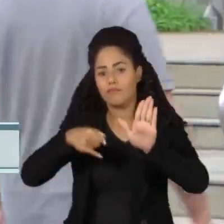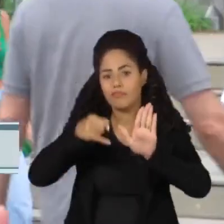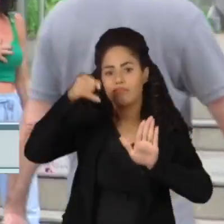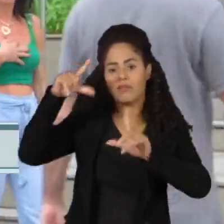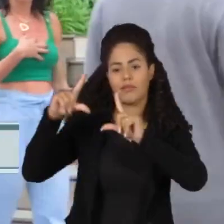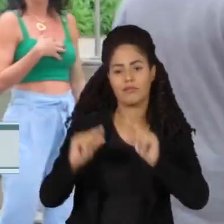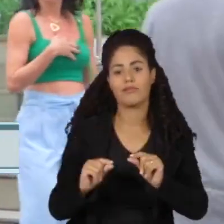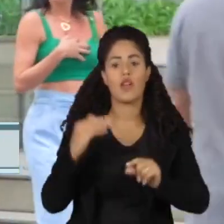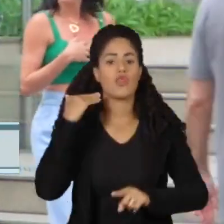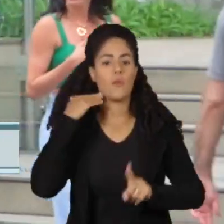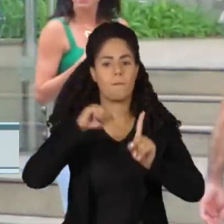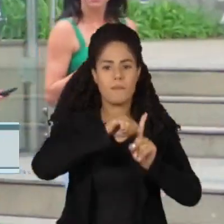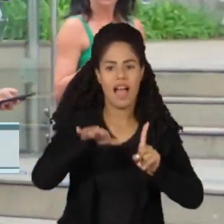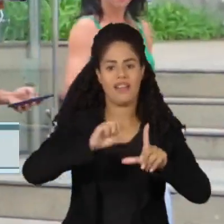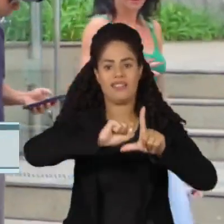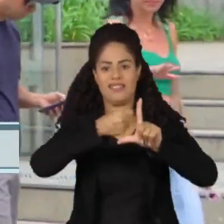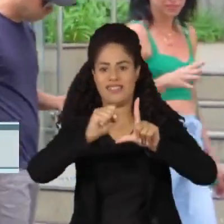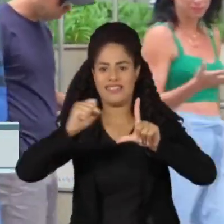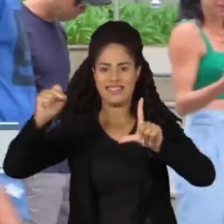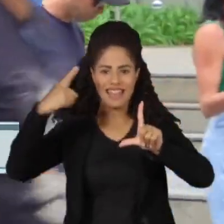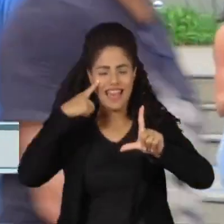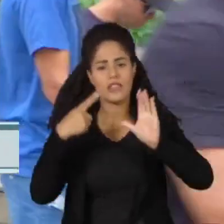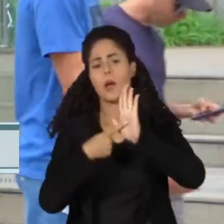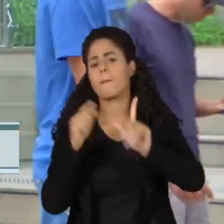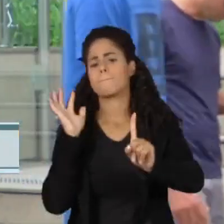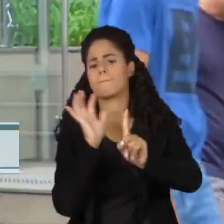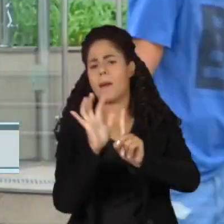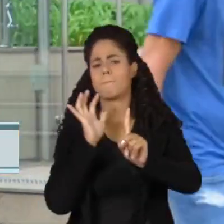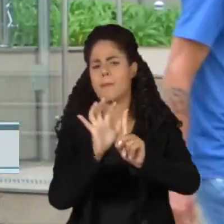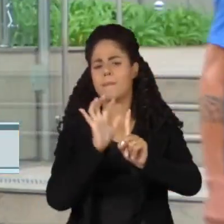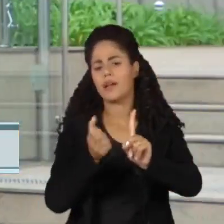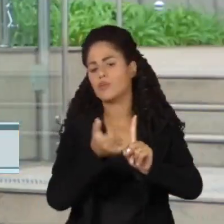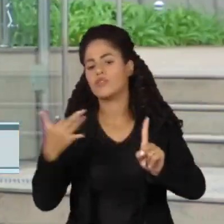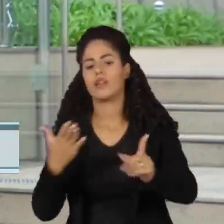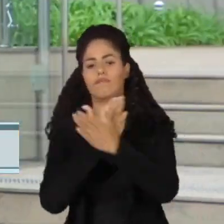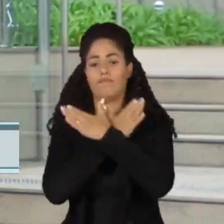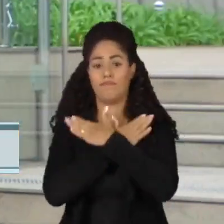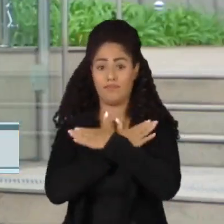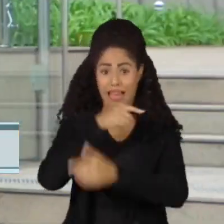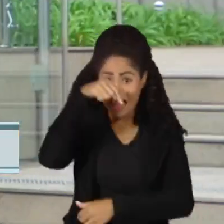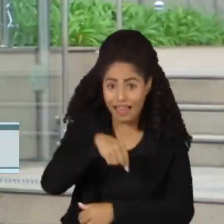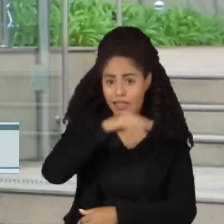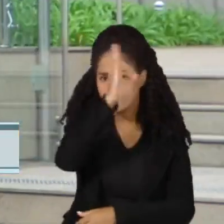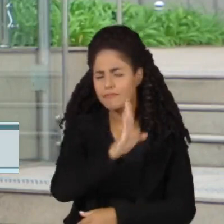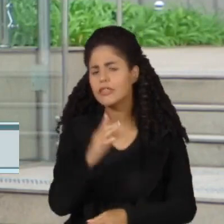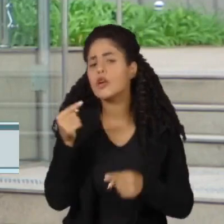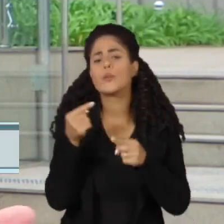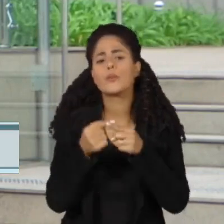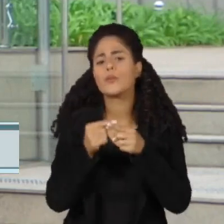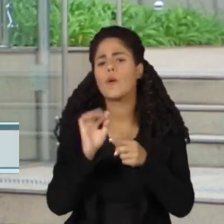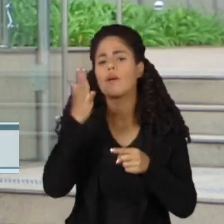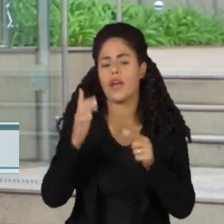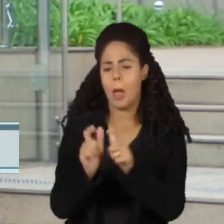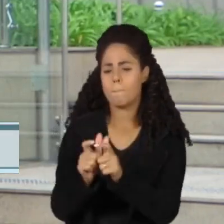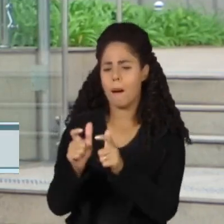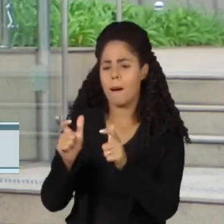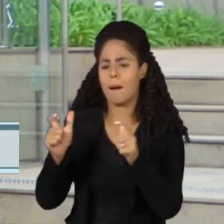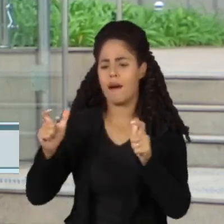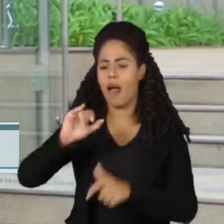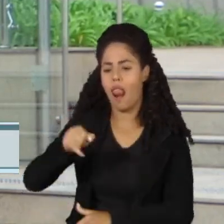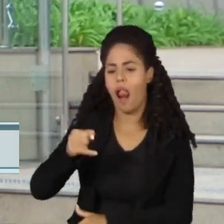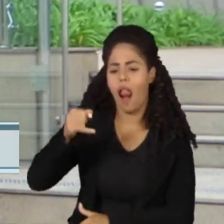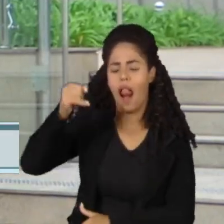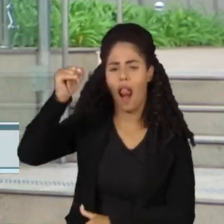Banco Central, a Selic, pode ter influência sobre o índice de desemprego aqui no país. Isso porque quanto maiores os juros,